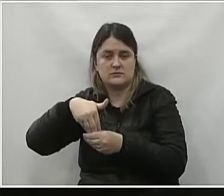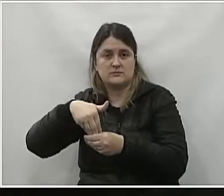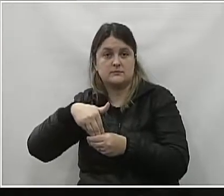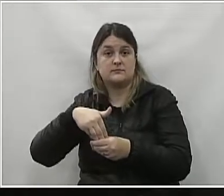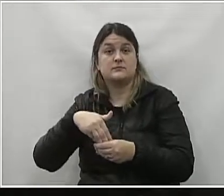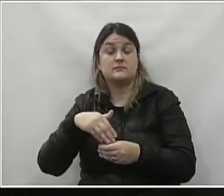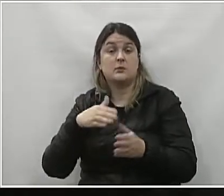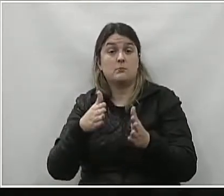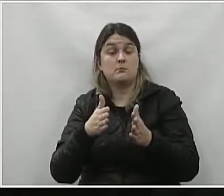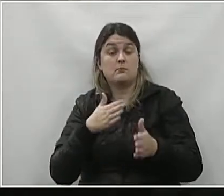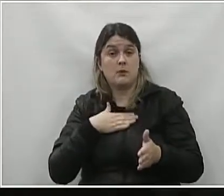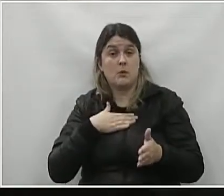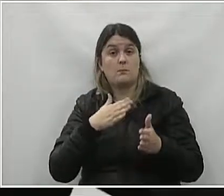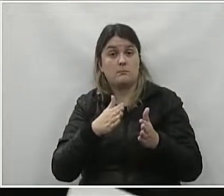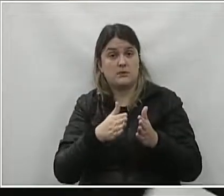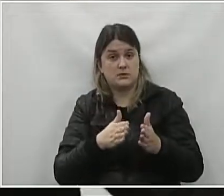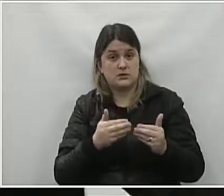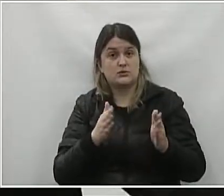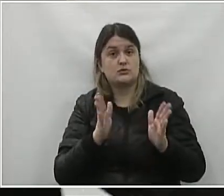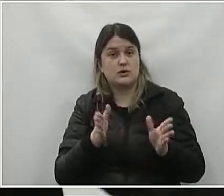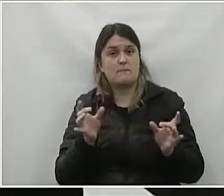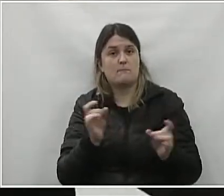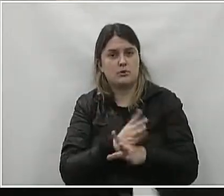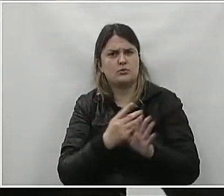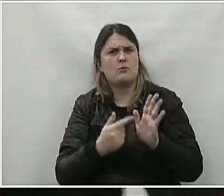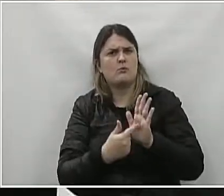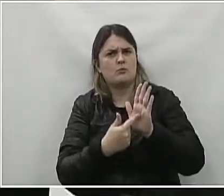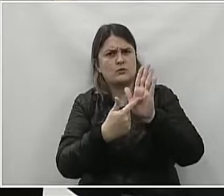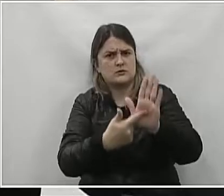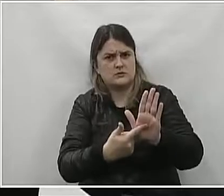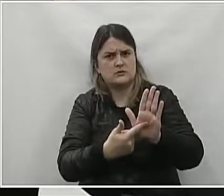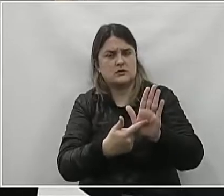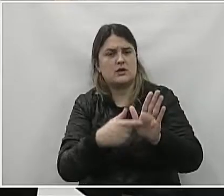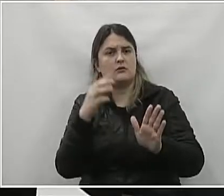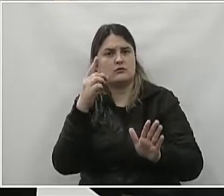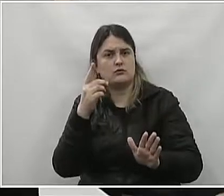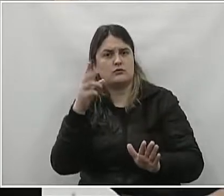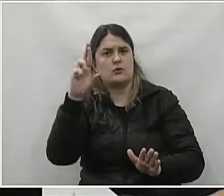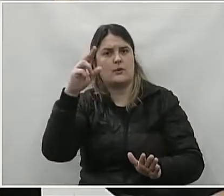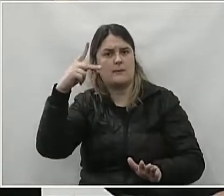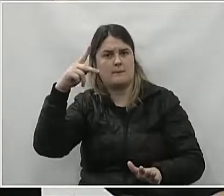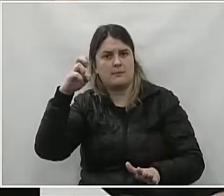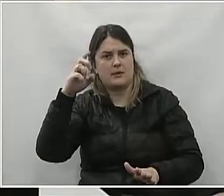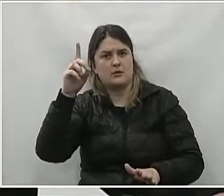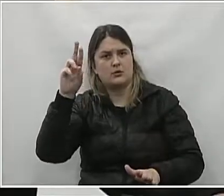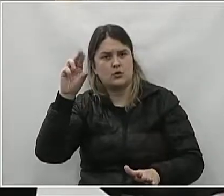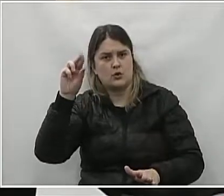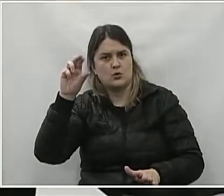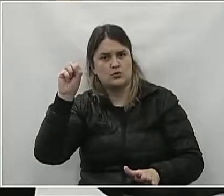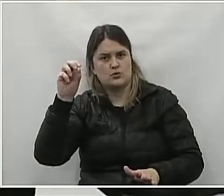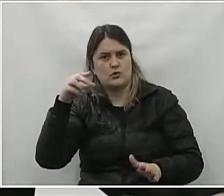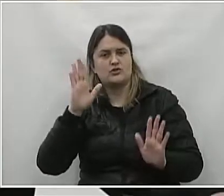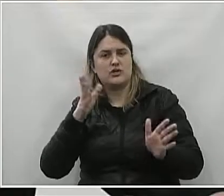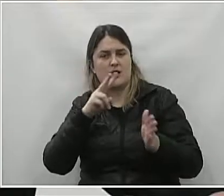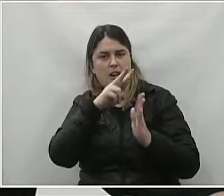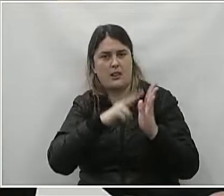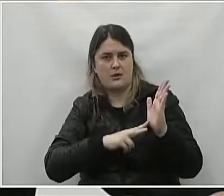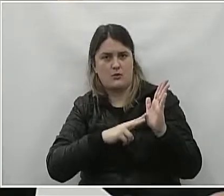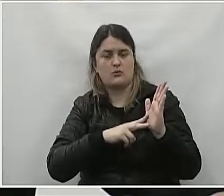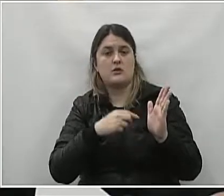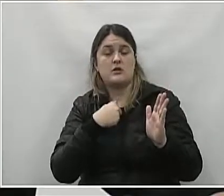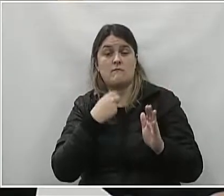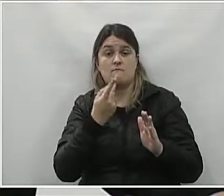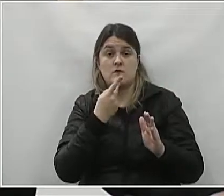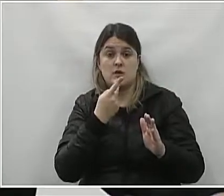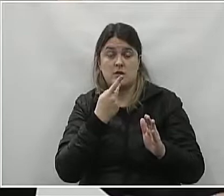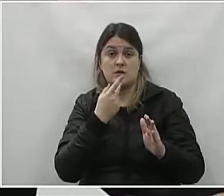o requerimento está pronto aqui, gente, tá? Eu mostrei, inclusive, para o doutor Pedroso ali, ele leu o meu requerimento, eu falei